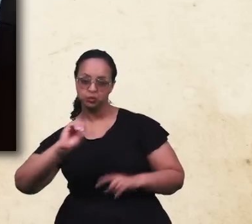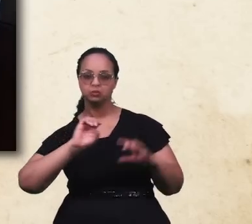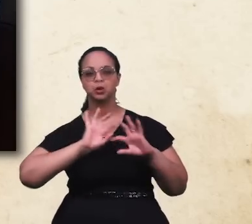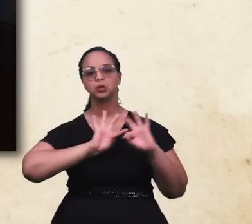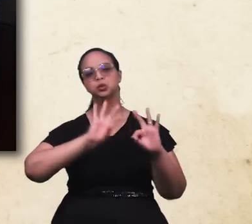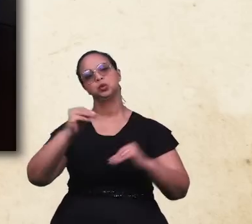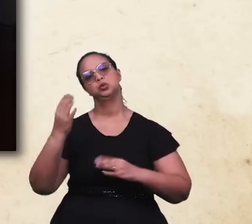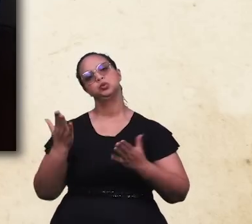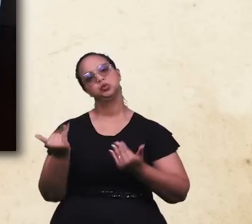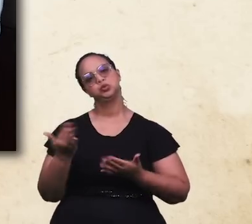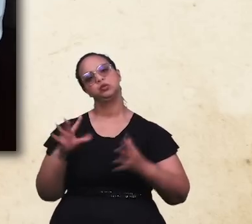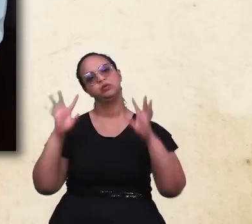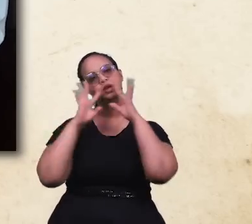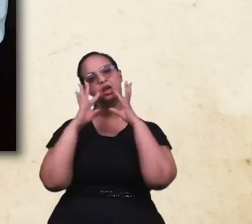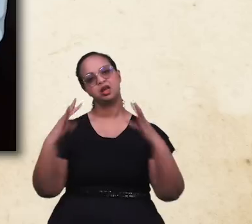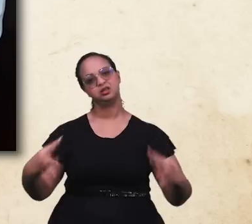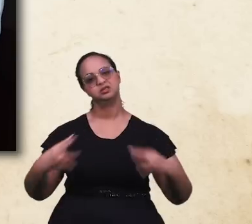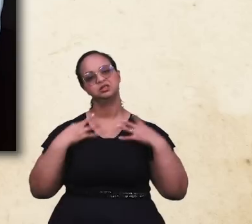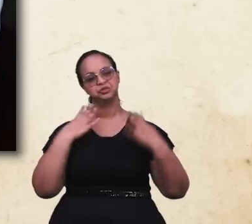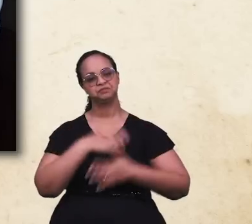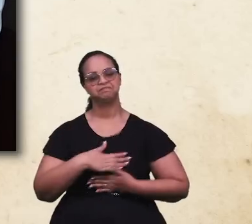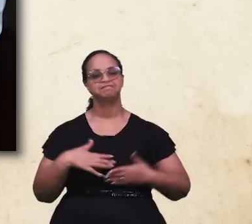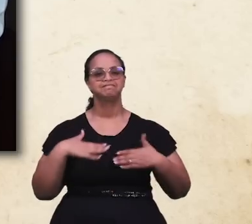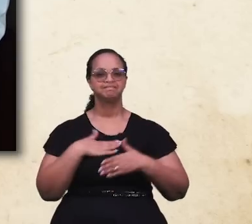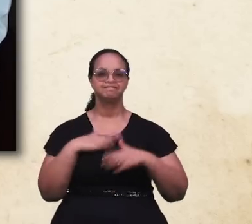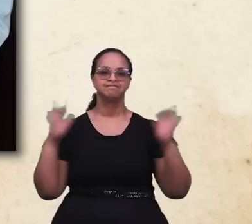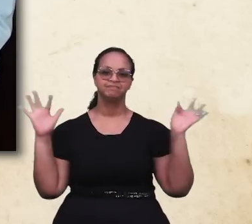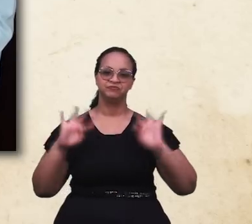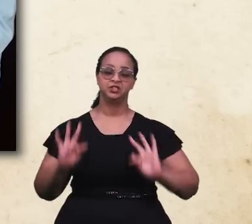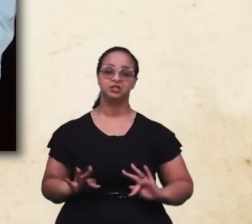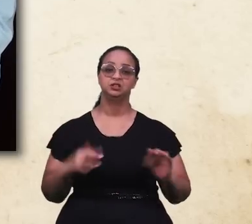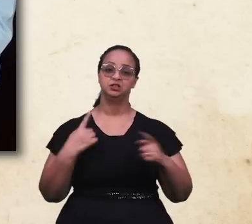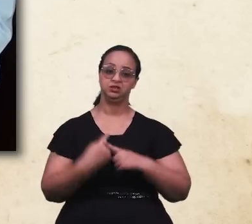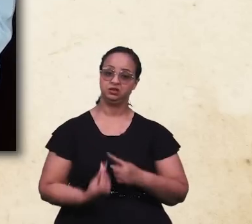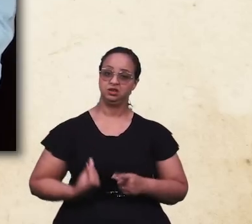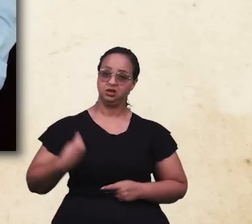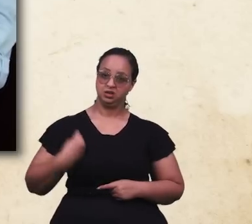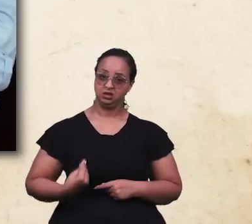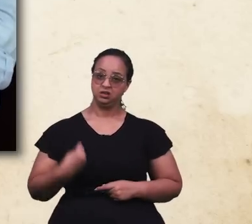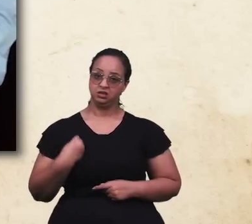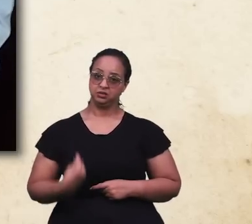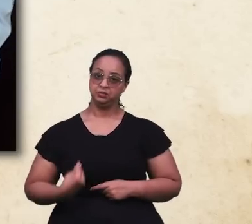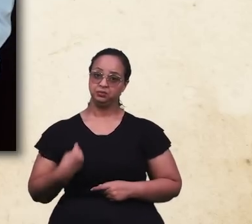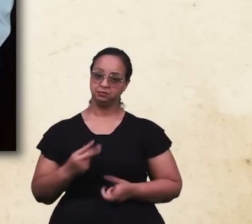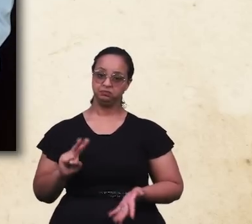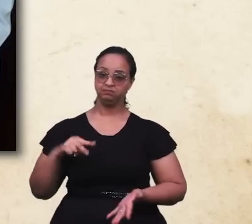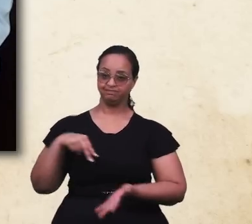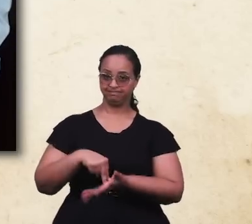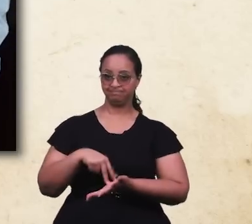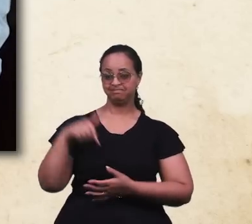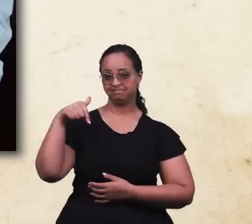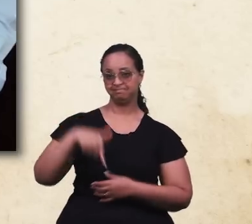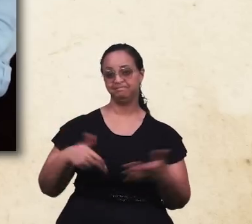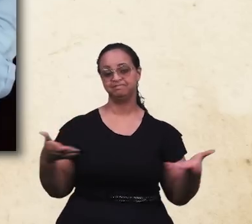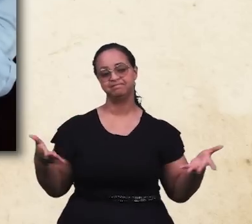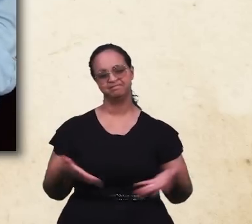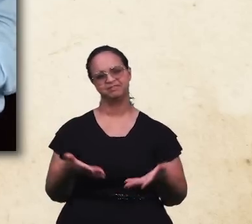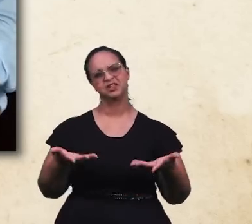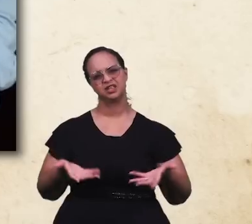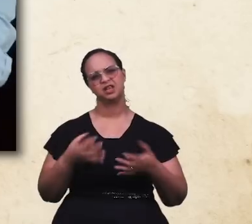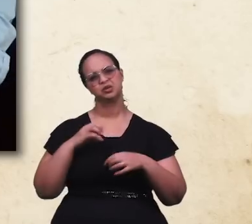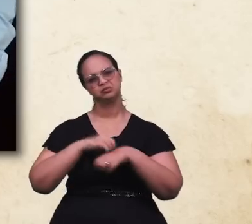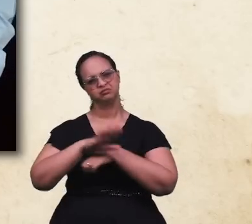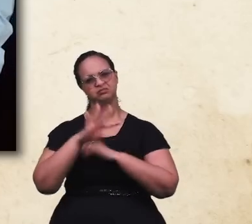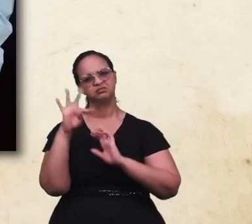nos assistem, é um prazer, uma alegria para nós participarmos desse programa. Quero deixar